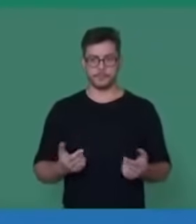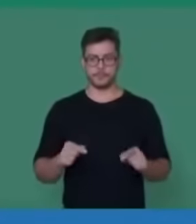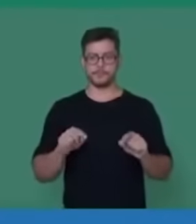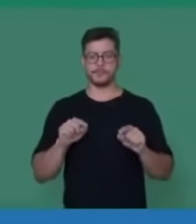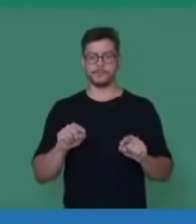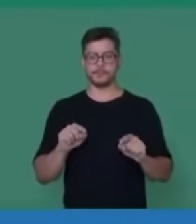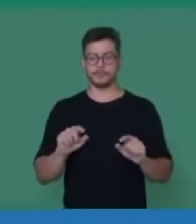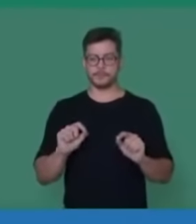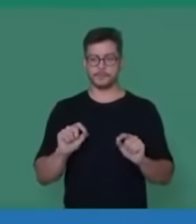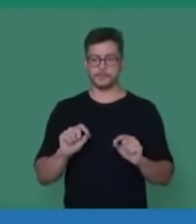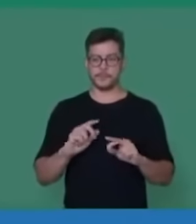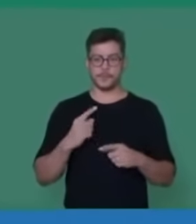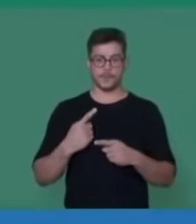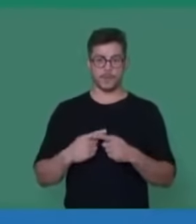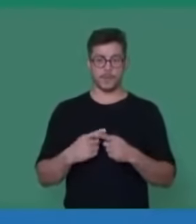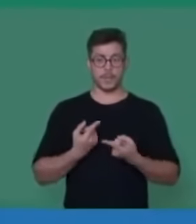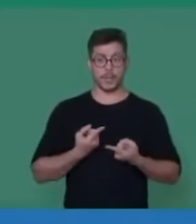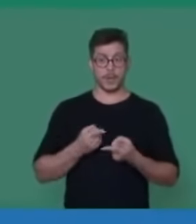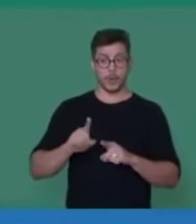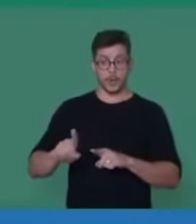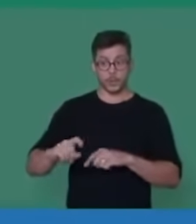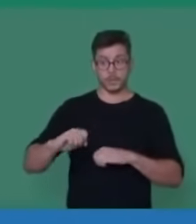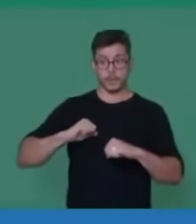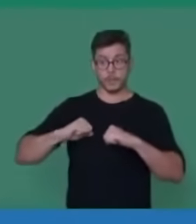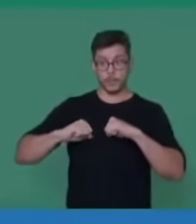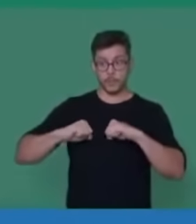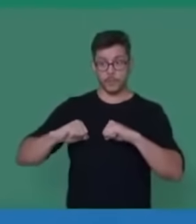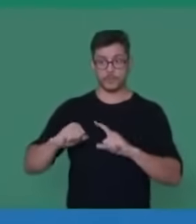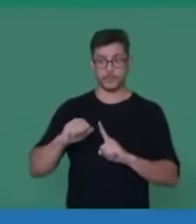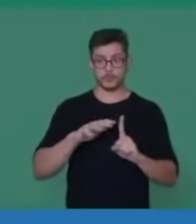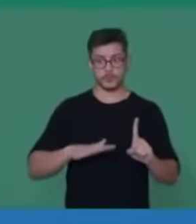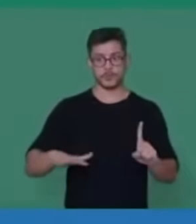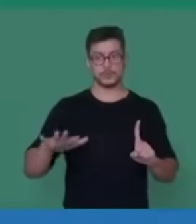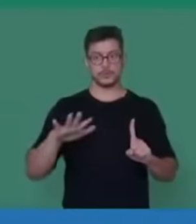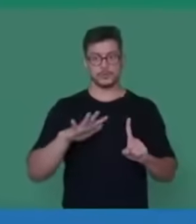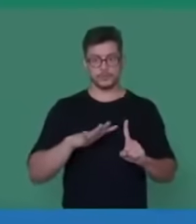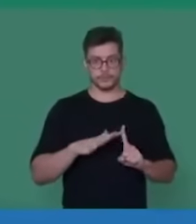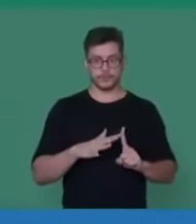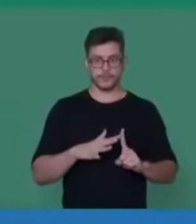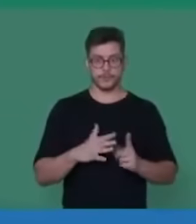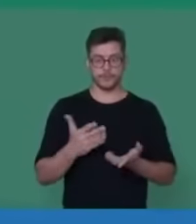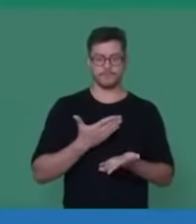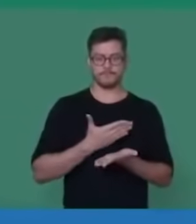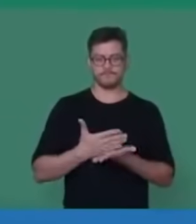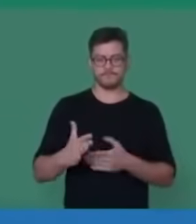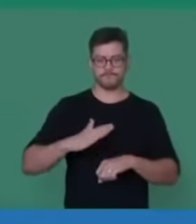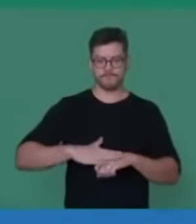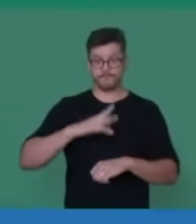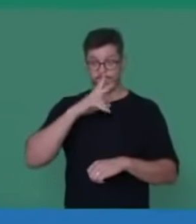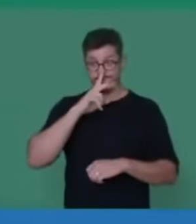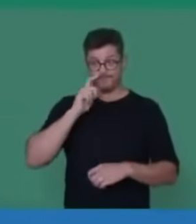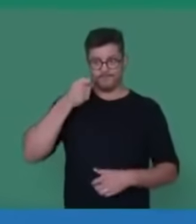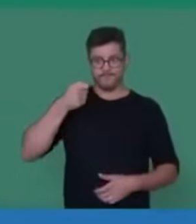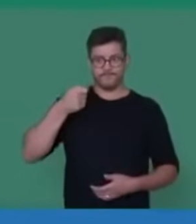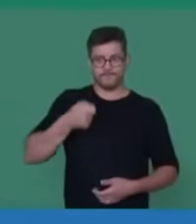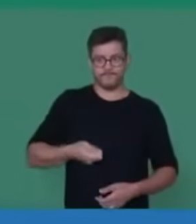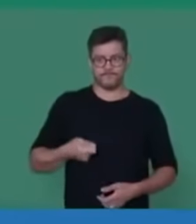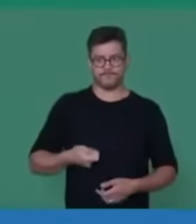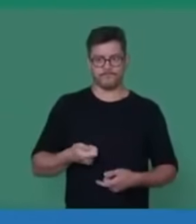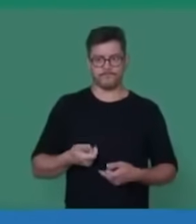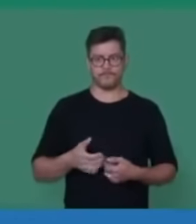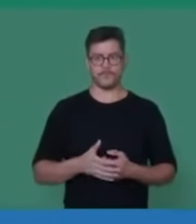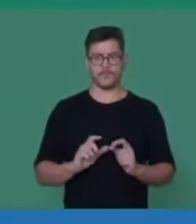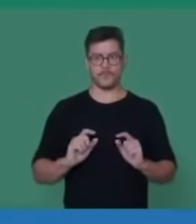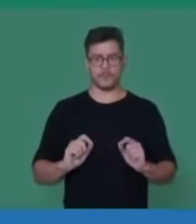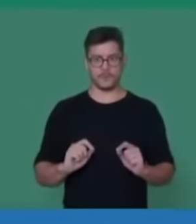movimentos sociais e um reforço da intensa repressão política e social, que era uma das